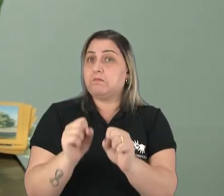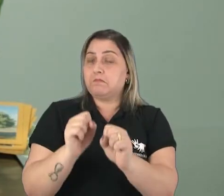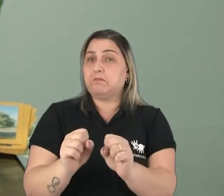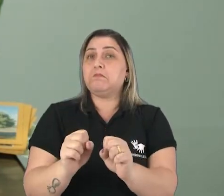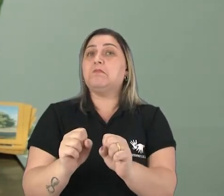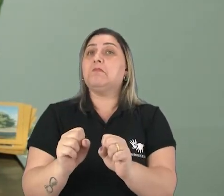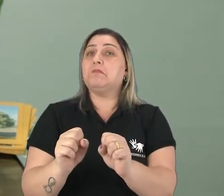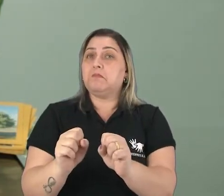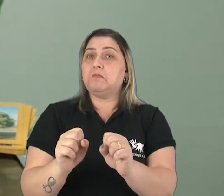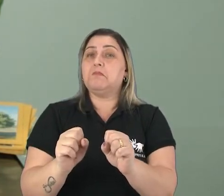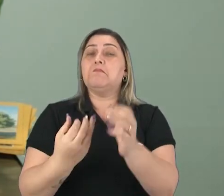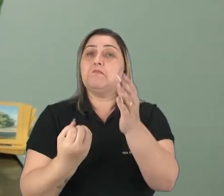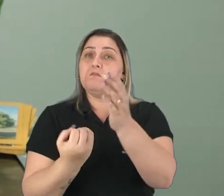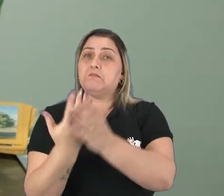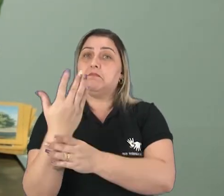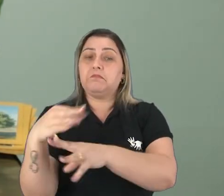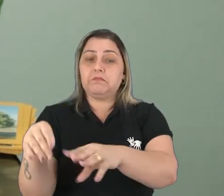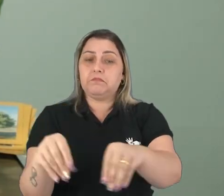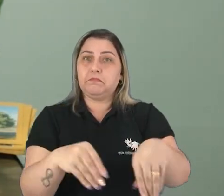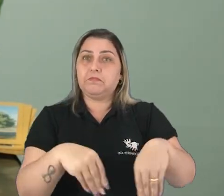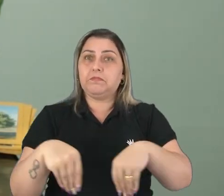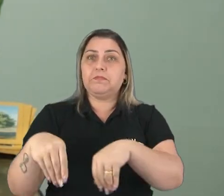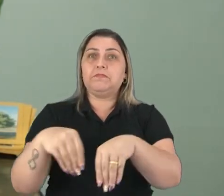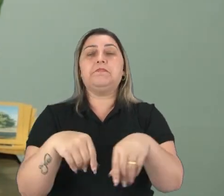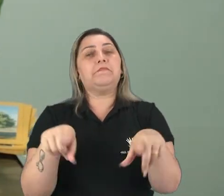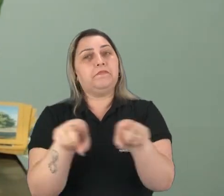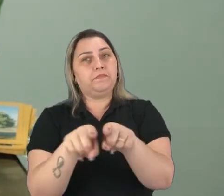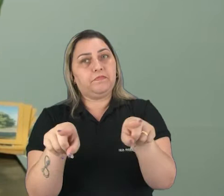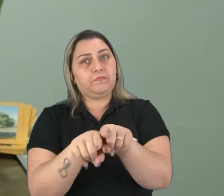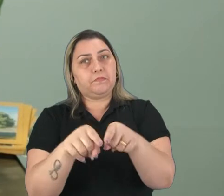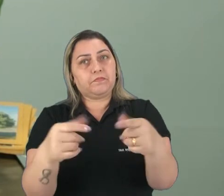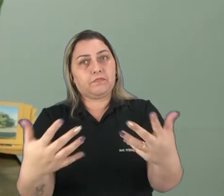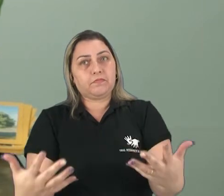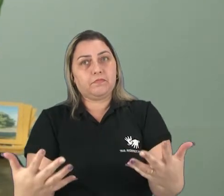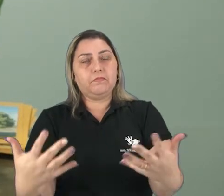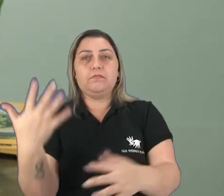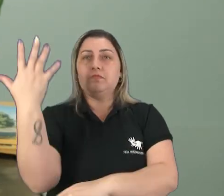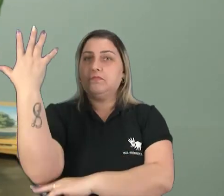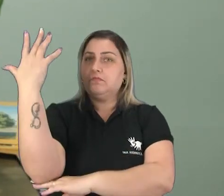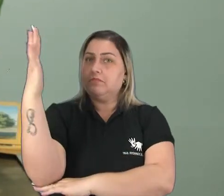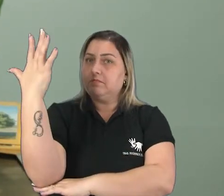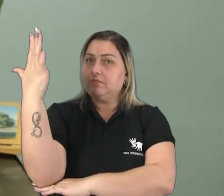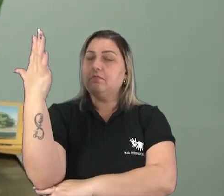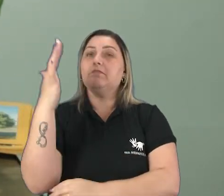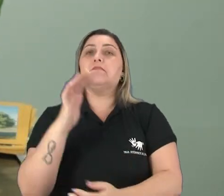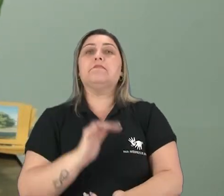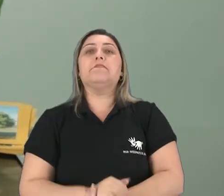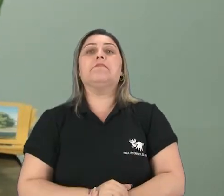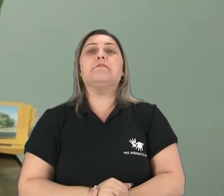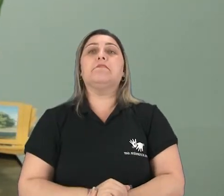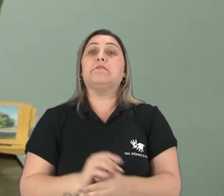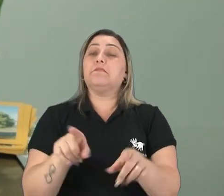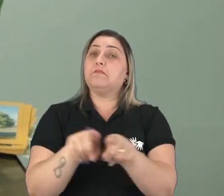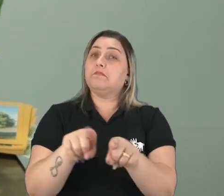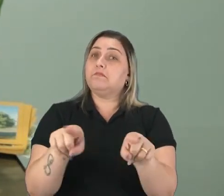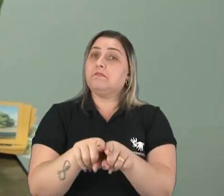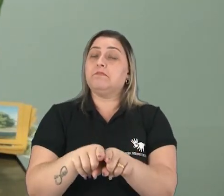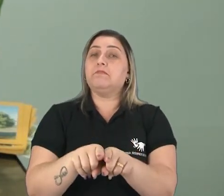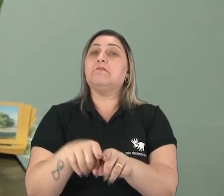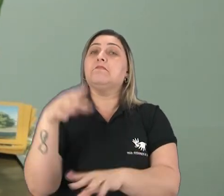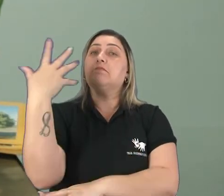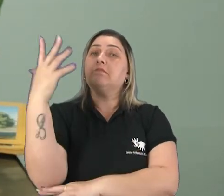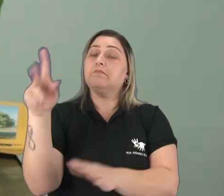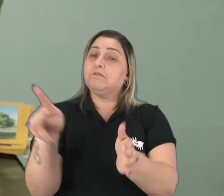desenvolver na terra, no solo. Isso mesmo, ela também, além de ser uma planta aquática, ela também é uma